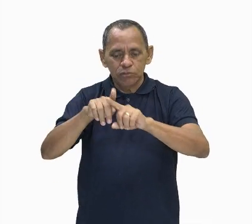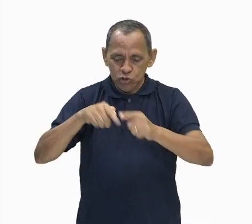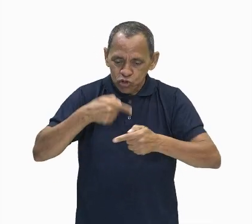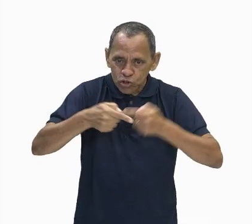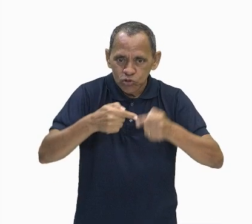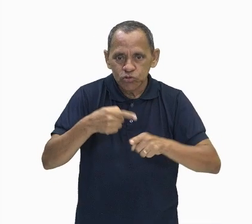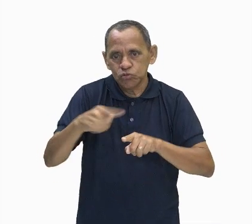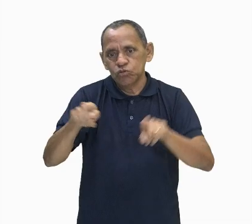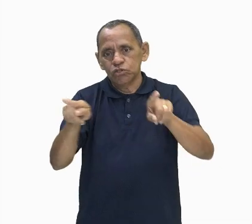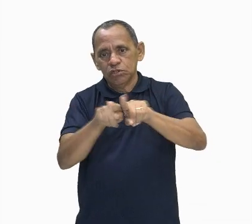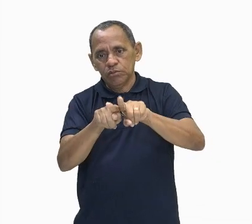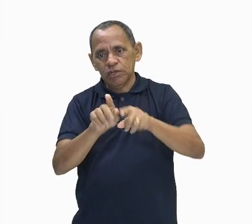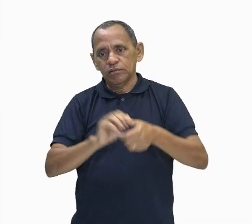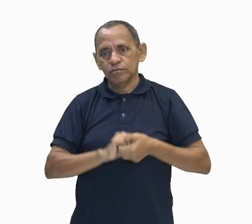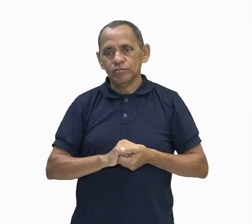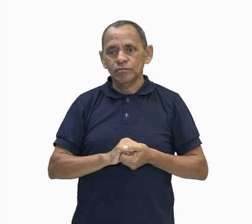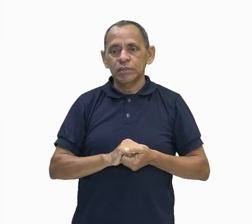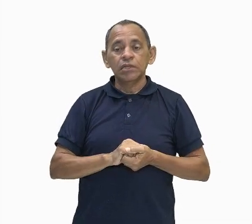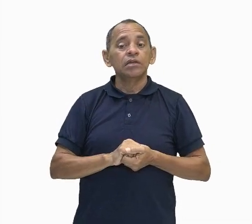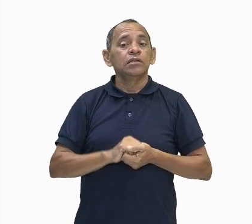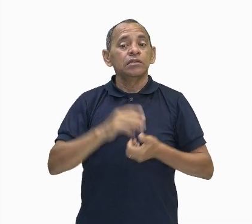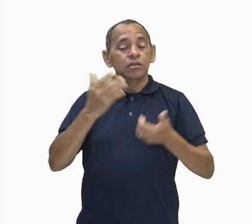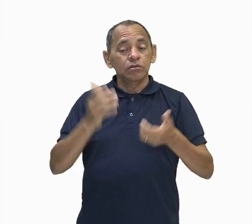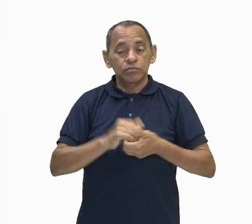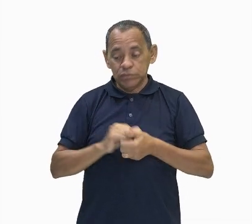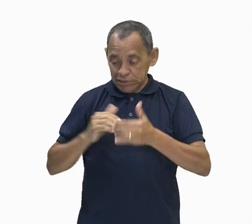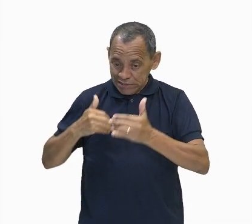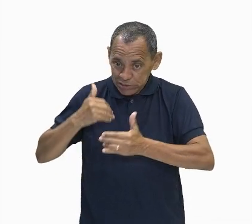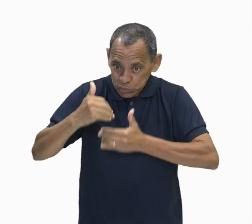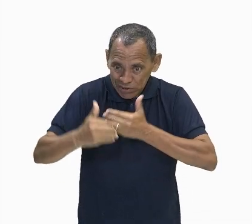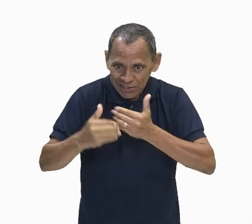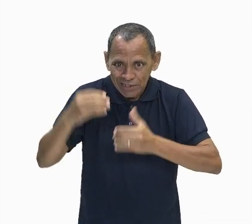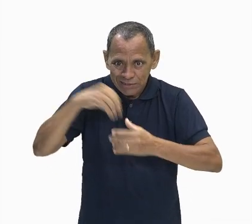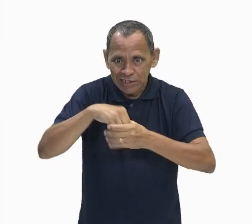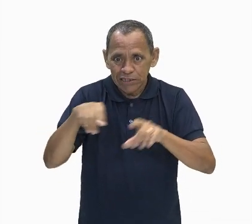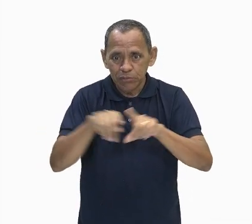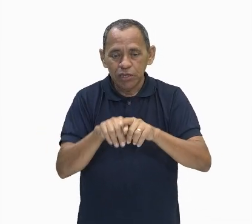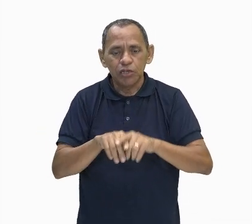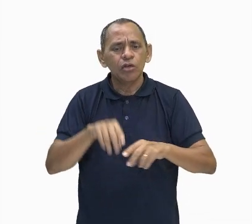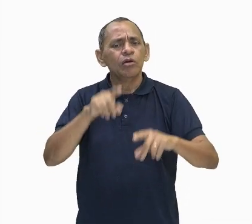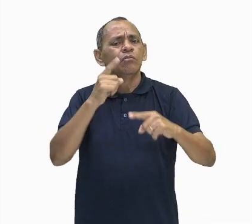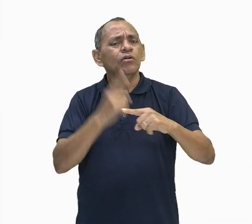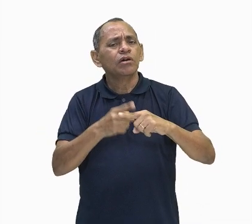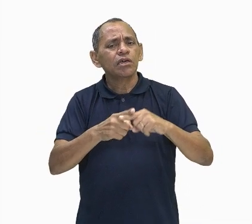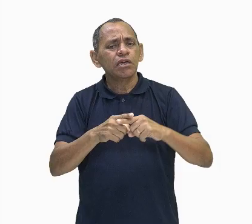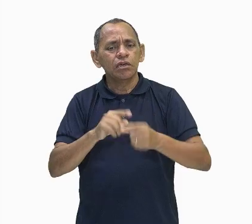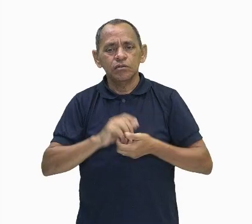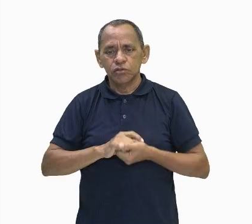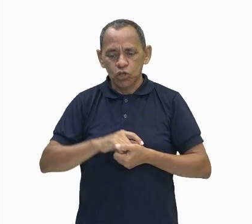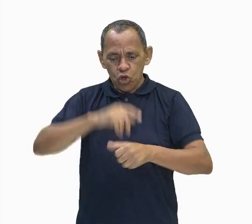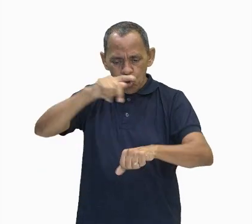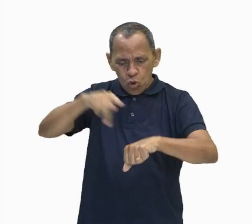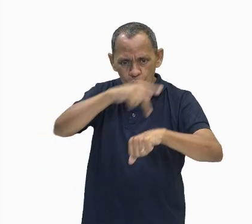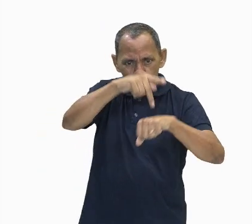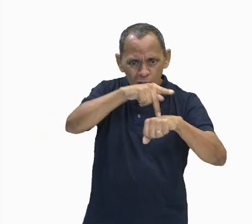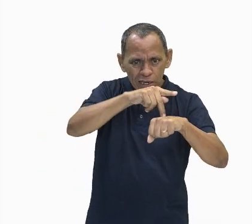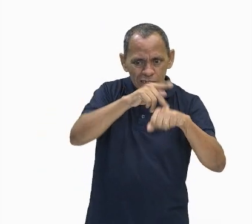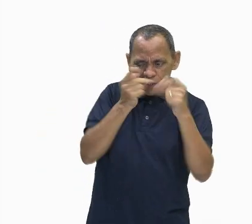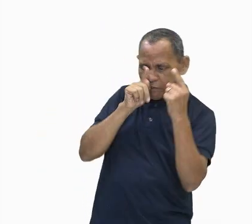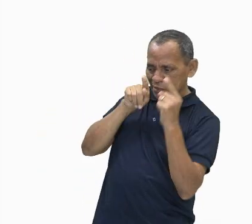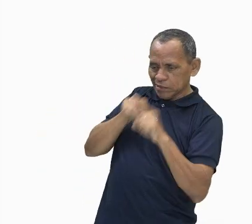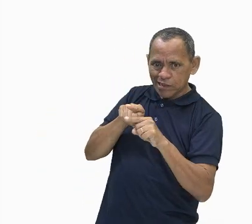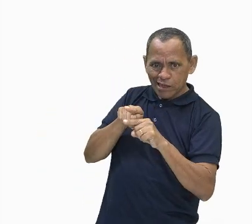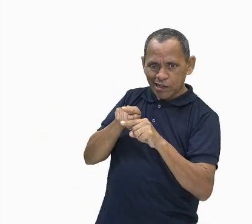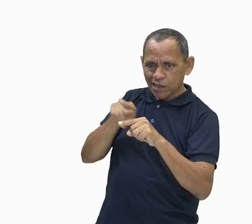é? E aí, nesse processo, por que será que um país ataca outro dessa forma, de uma maneira